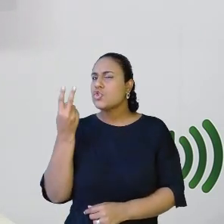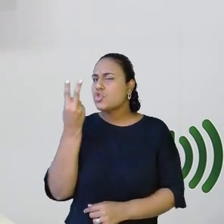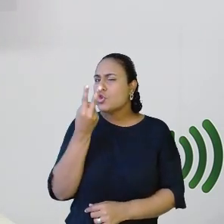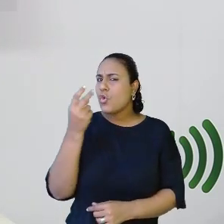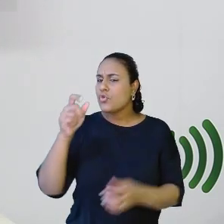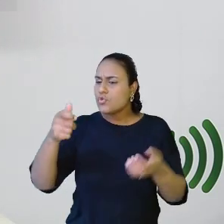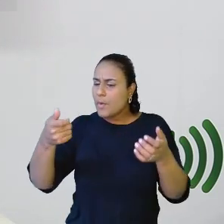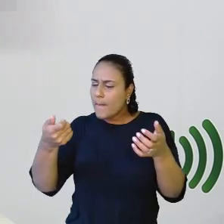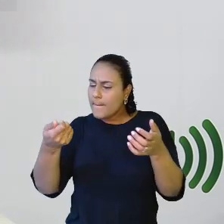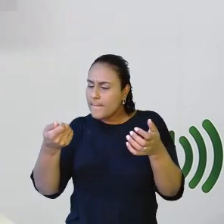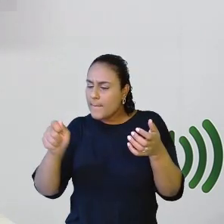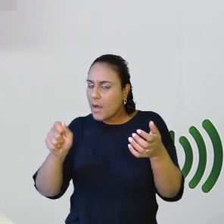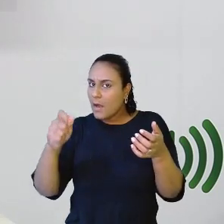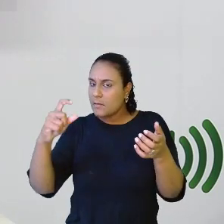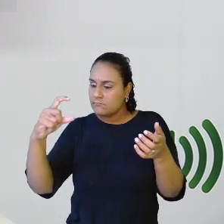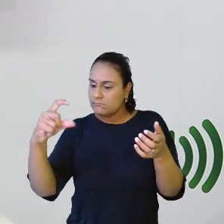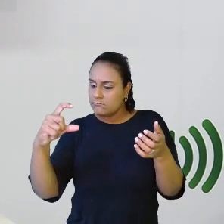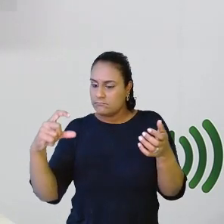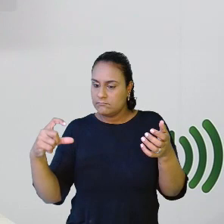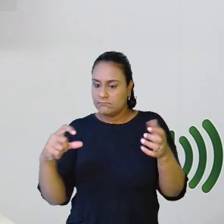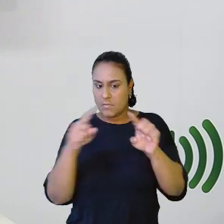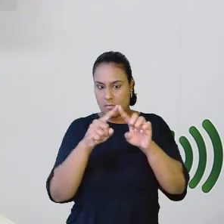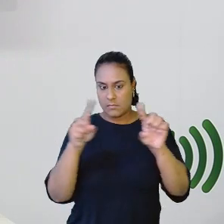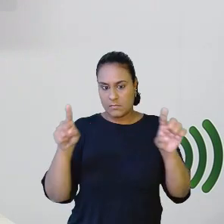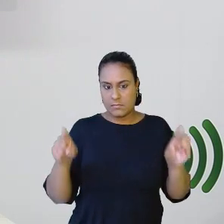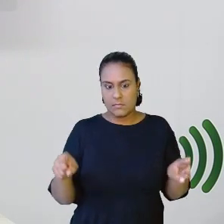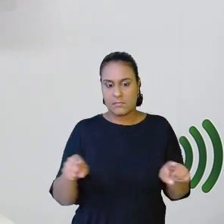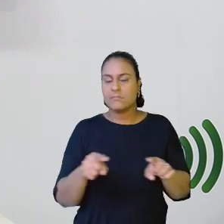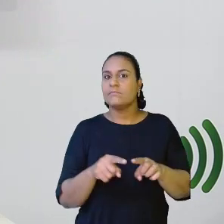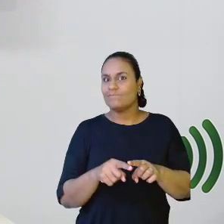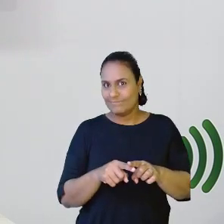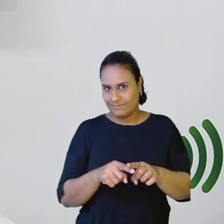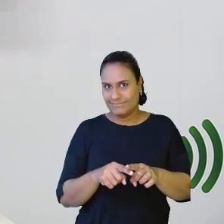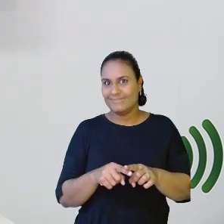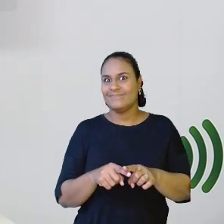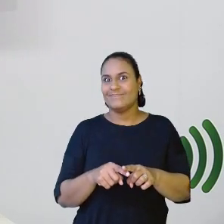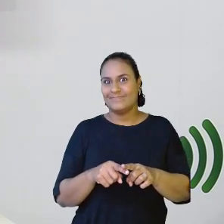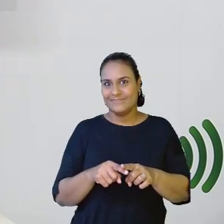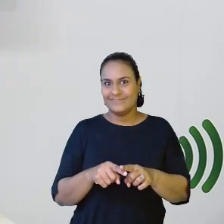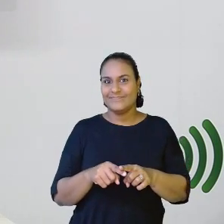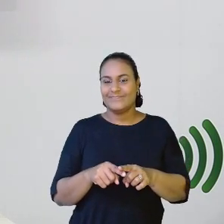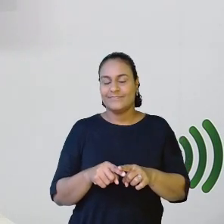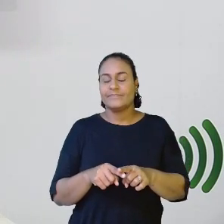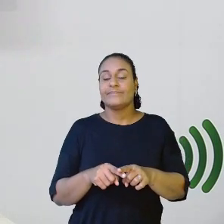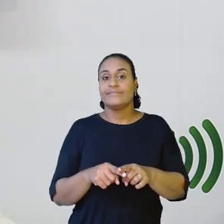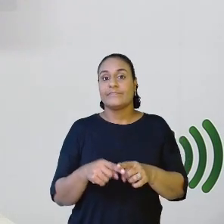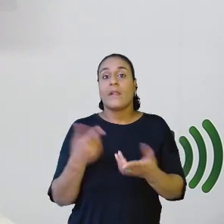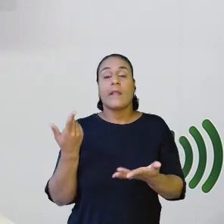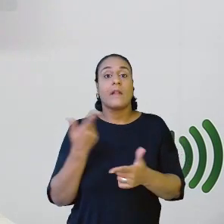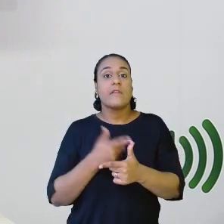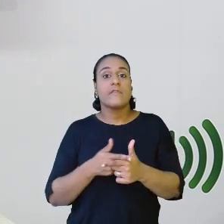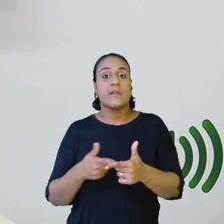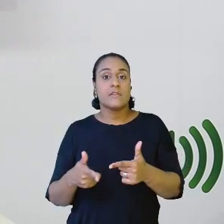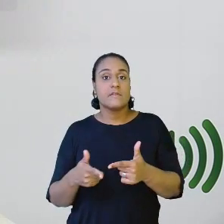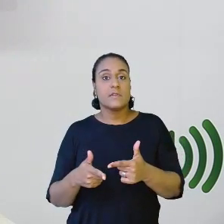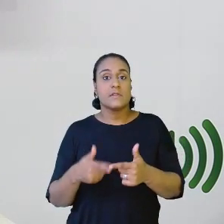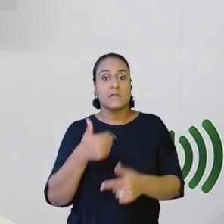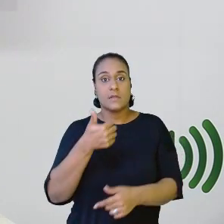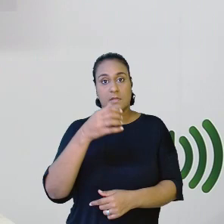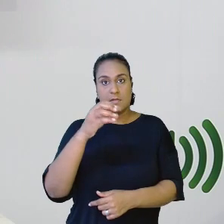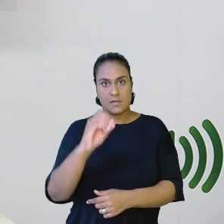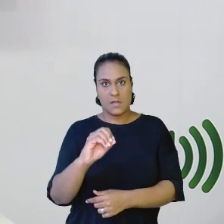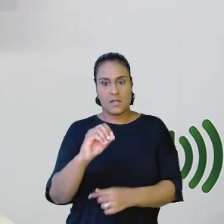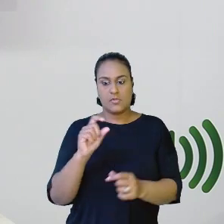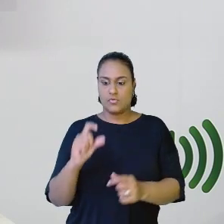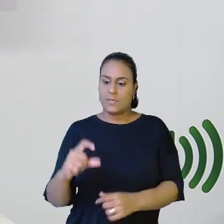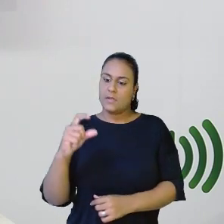da barra. Olha só, o inteiro é a barra de chocolate, ele vai dividir o inteiro em 10